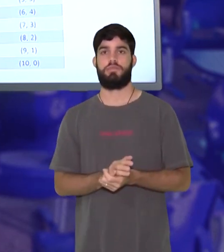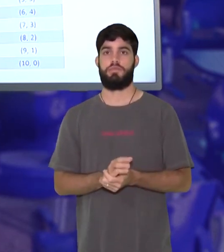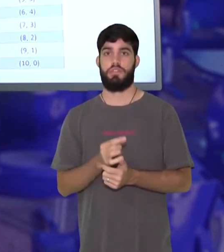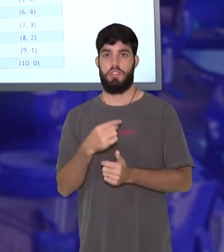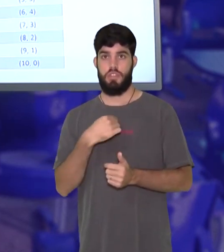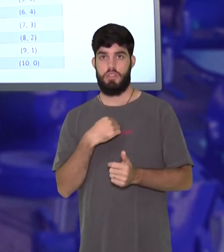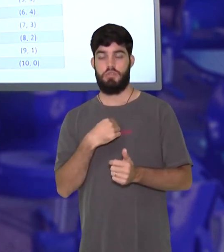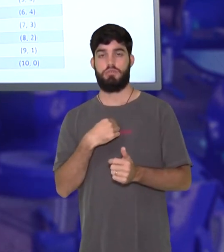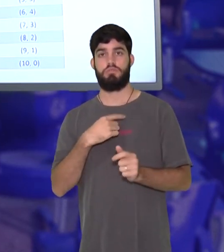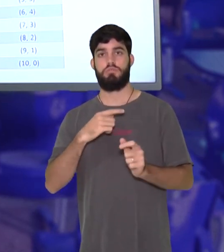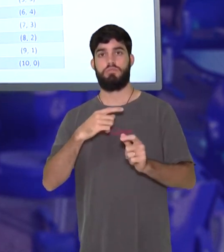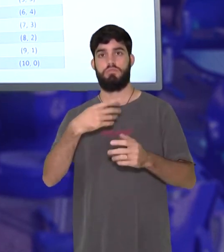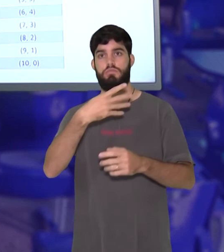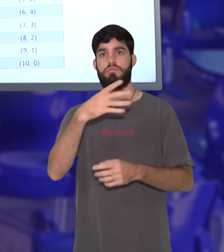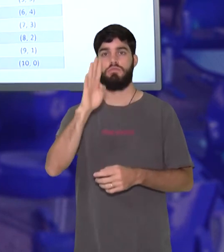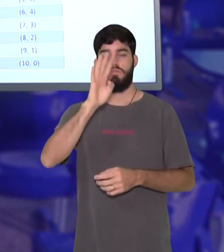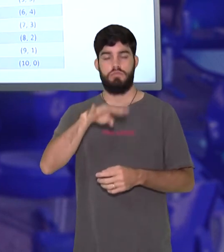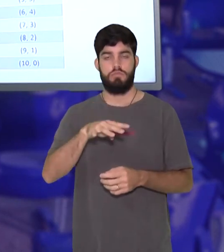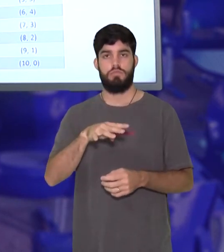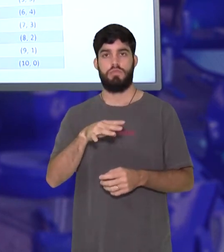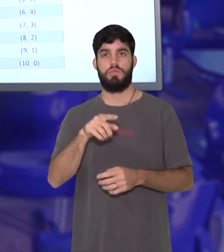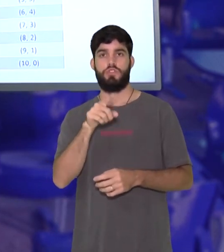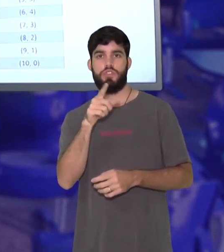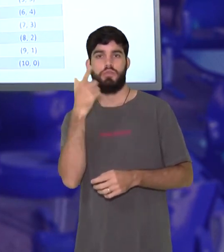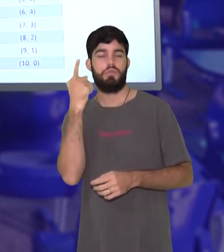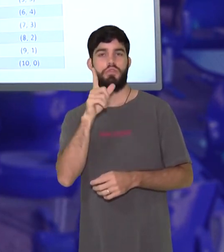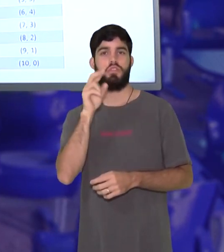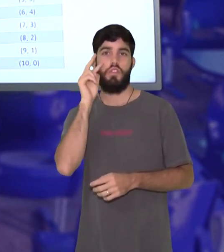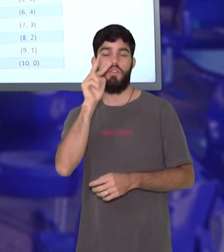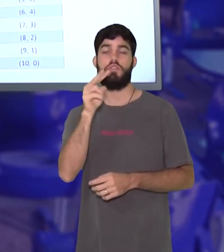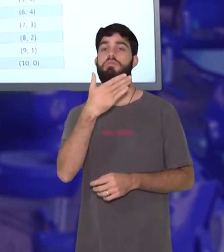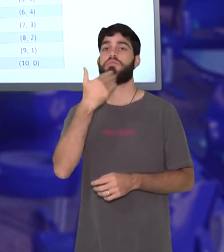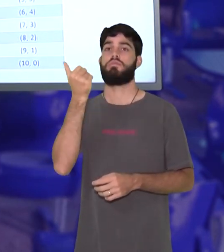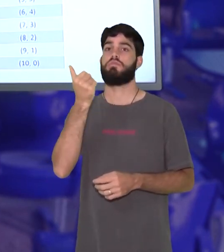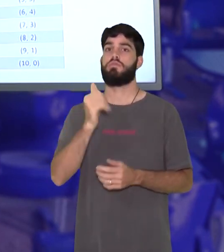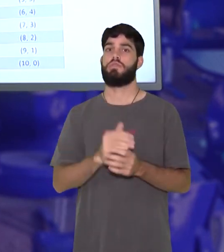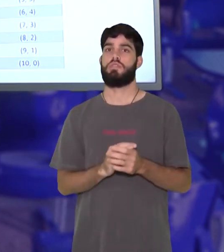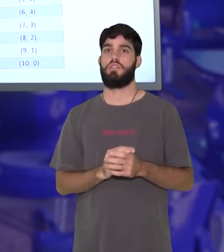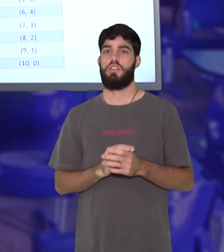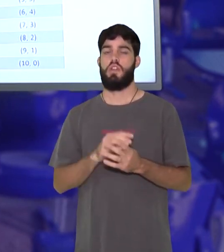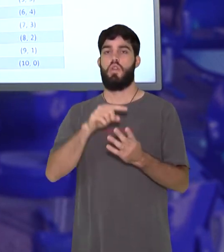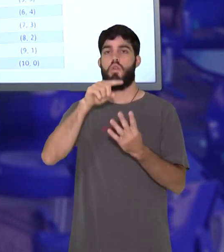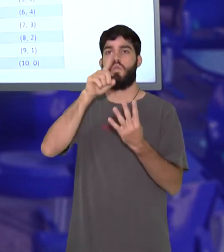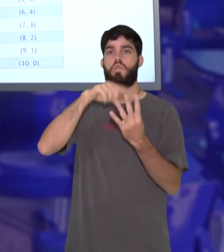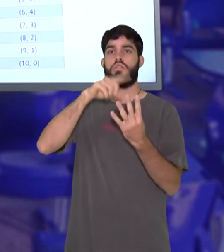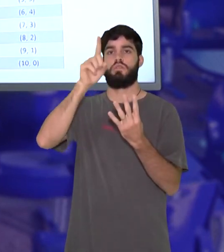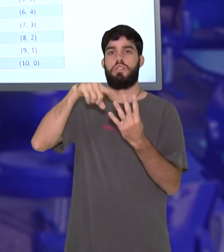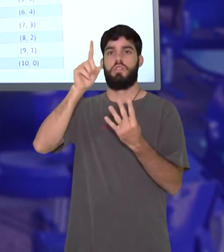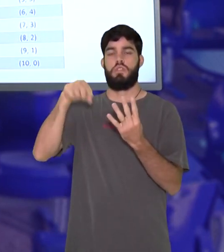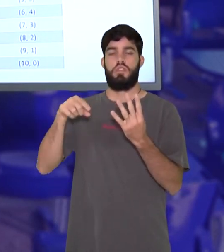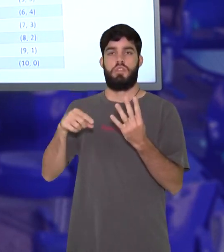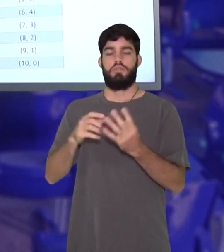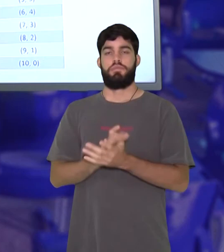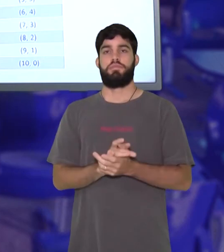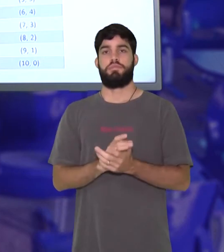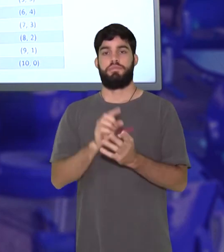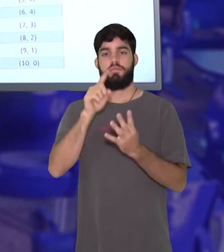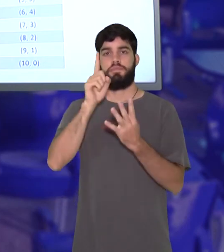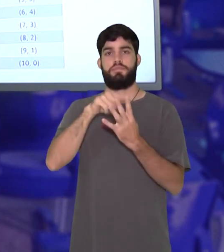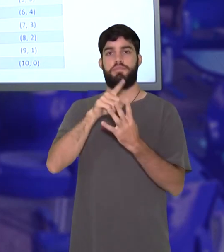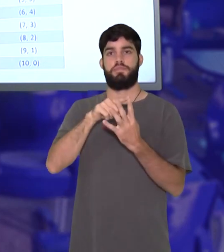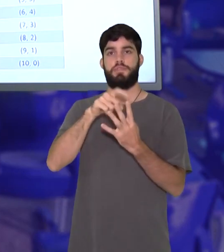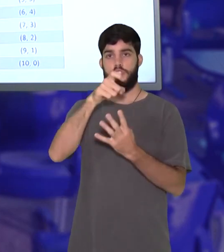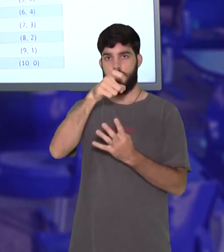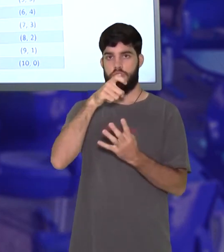eu trouxe essa tabela aqui para que vocês consigam visualizar melhor onde nós temos quatro colunas nessa primeira coluna